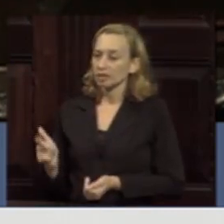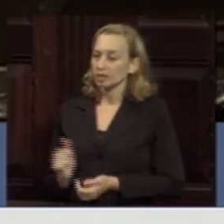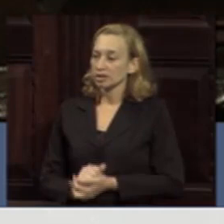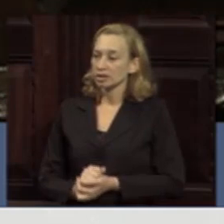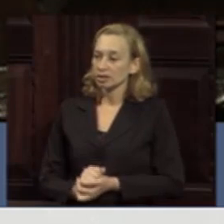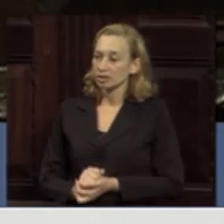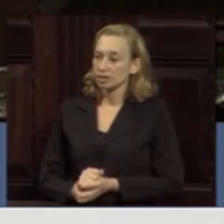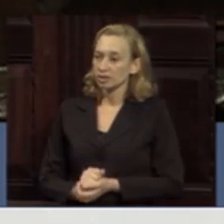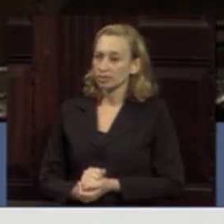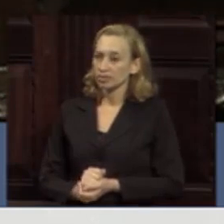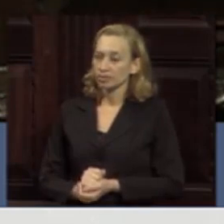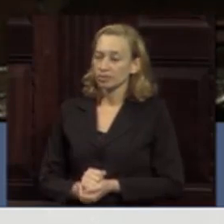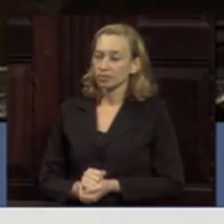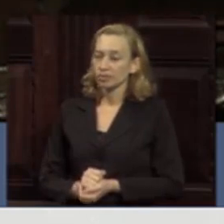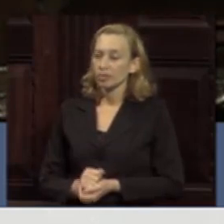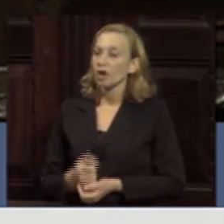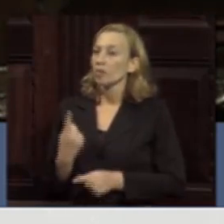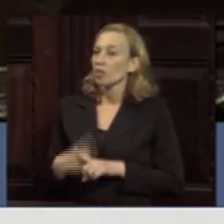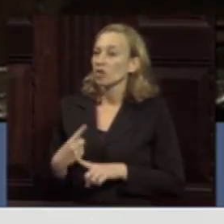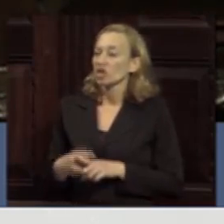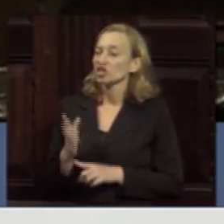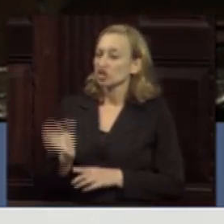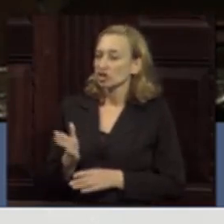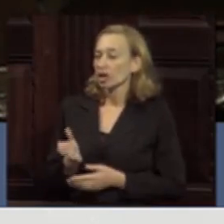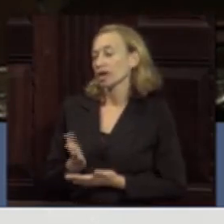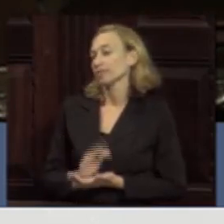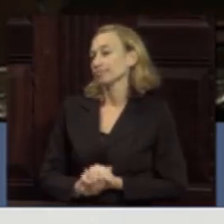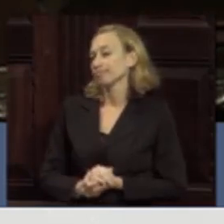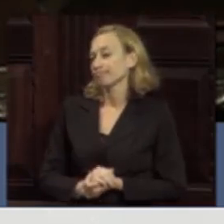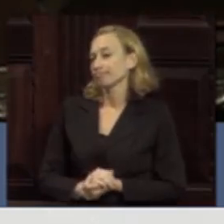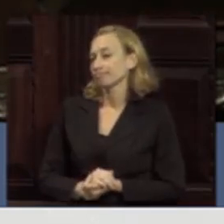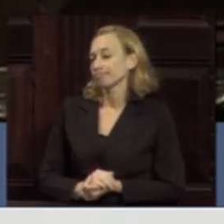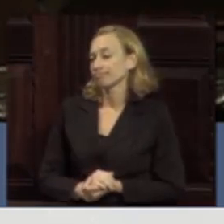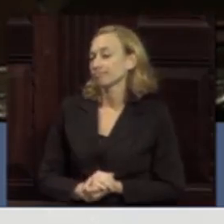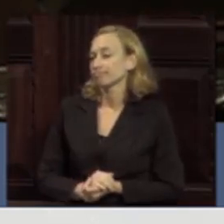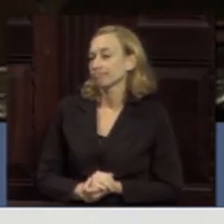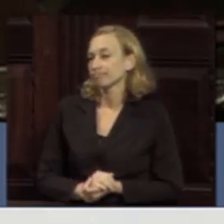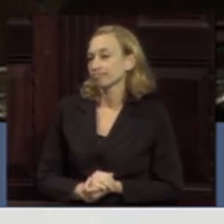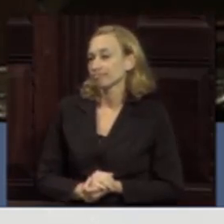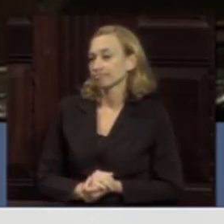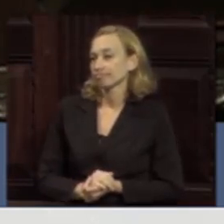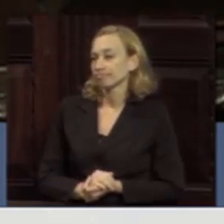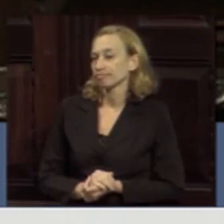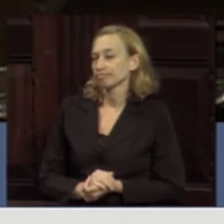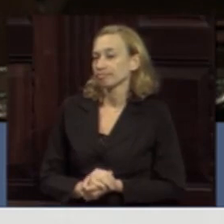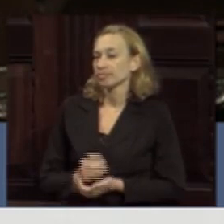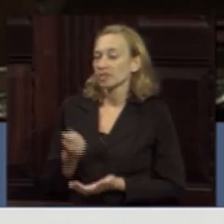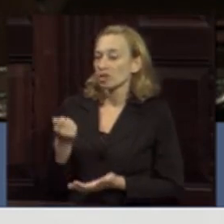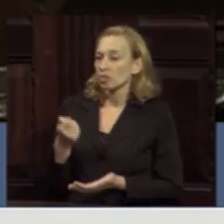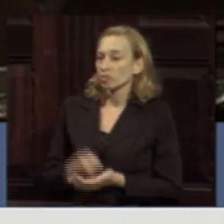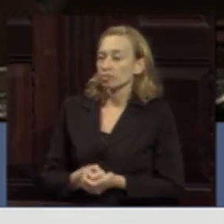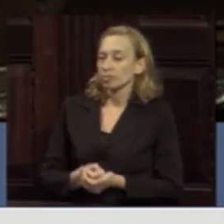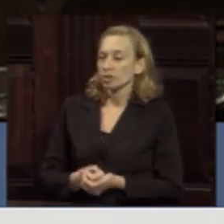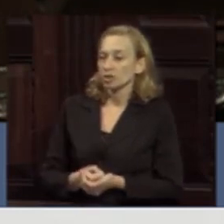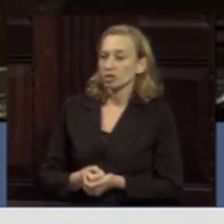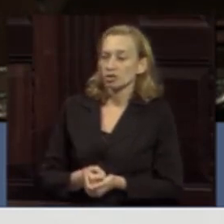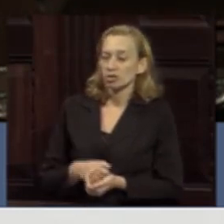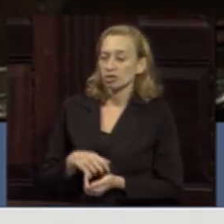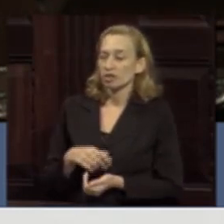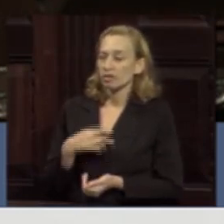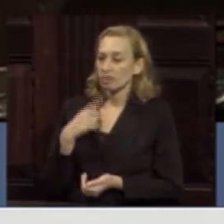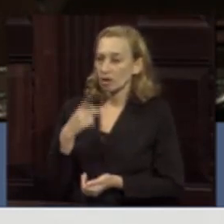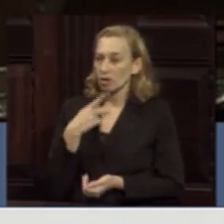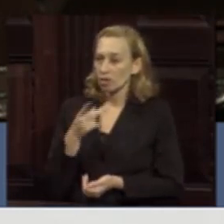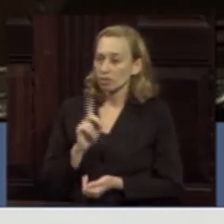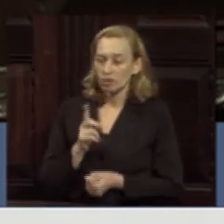simples. Porque a decisão da Secretaria Estadual de Transportes é não renovar o acordo de cooperação